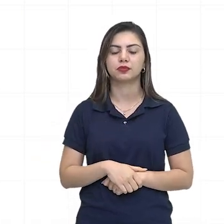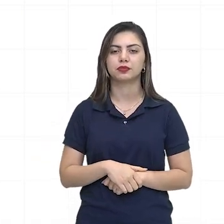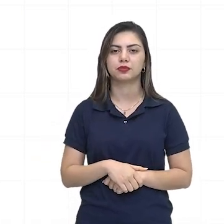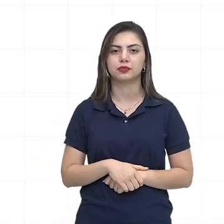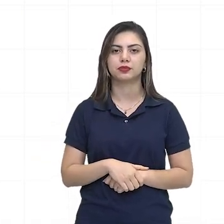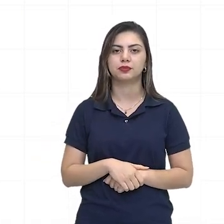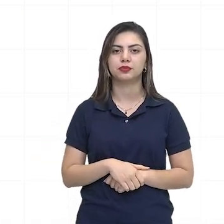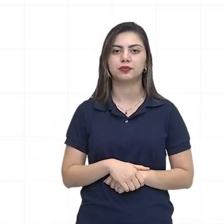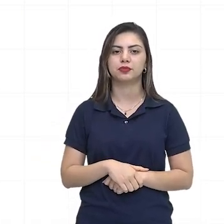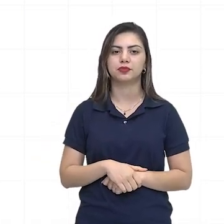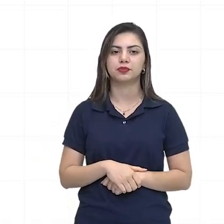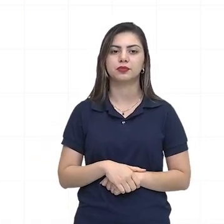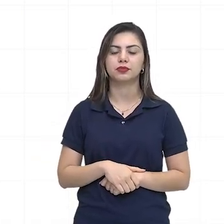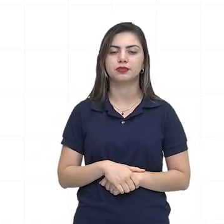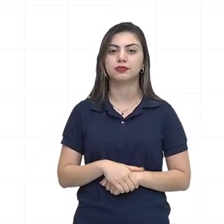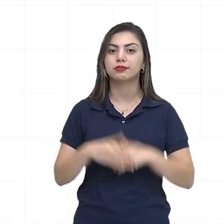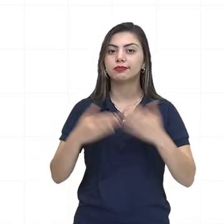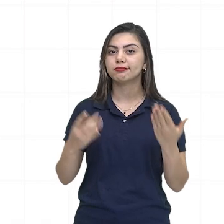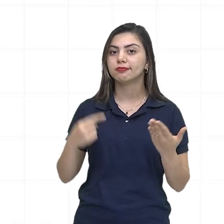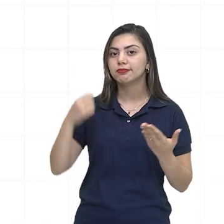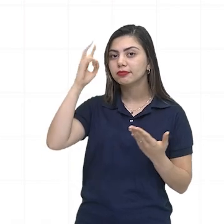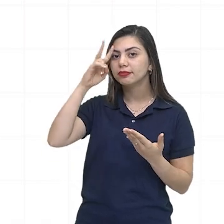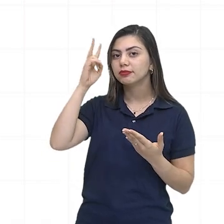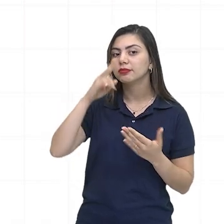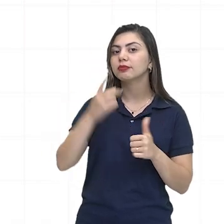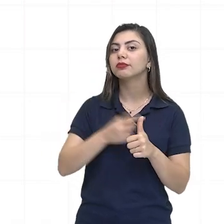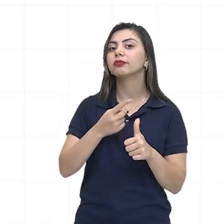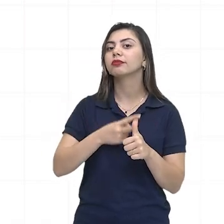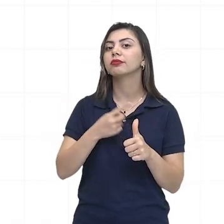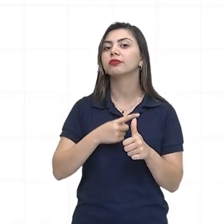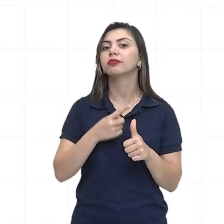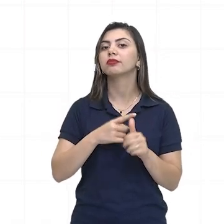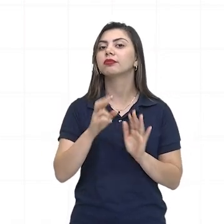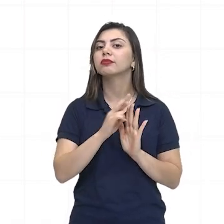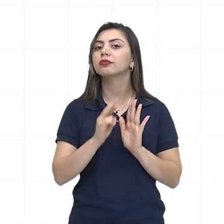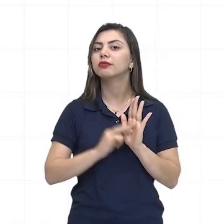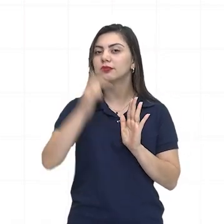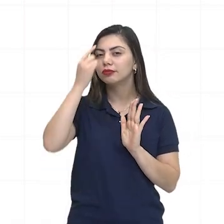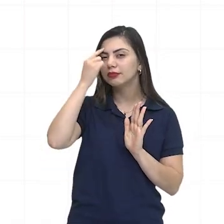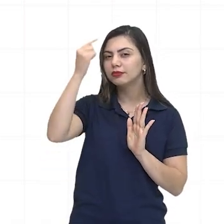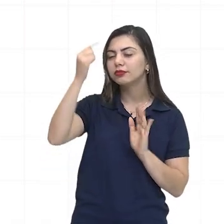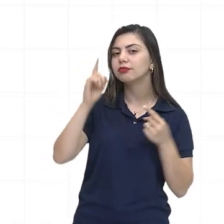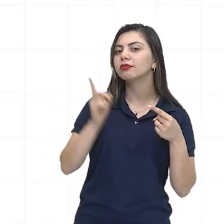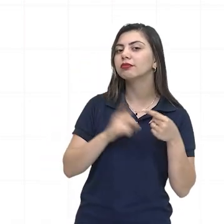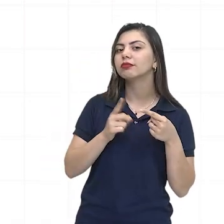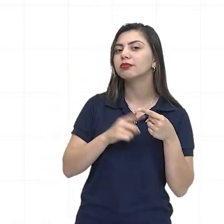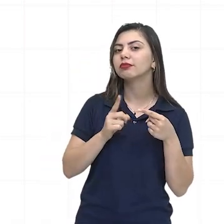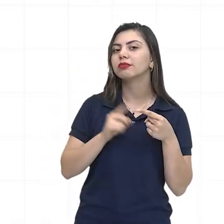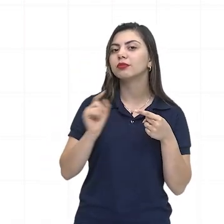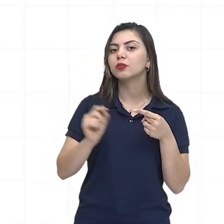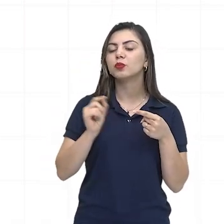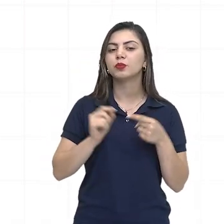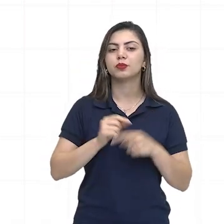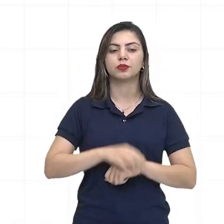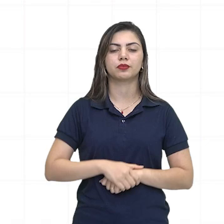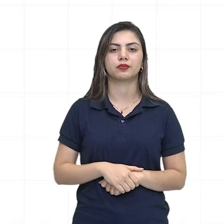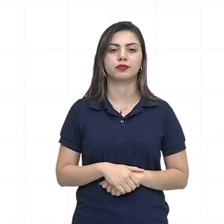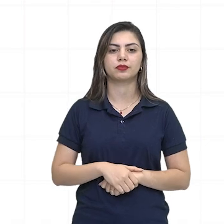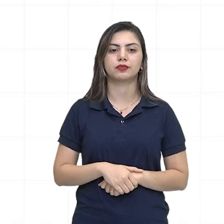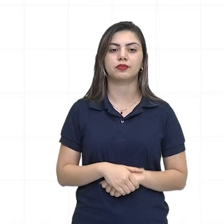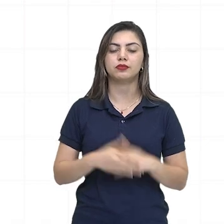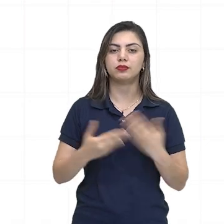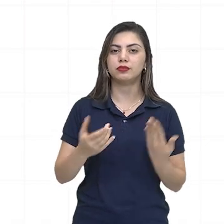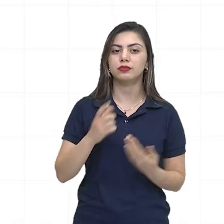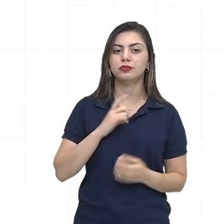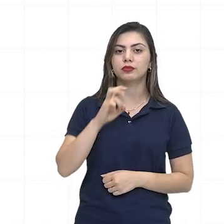2. Vamos lembrar qual é o primeiro passo para a gente realizar essa divisão? Vejam que nós